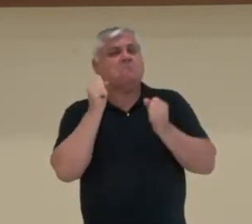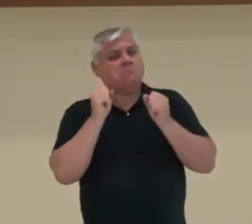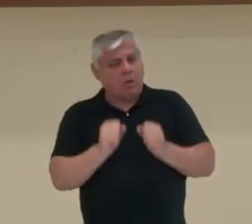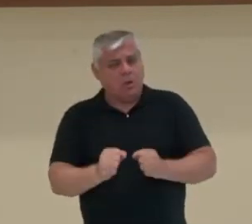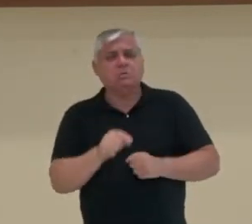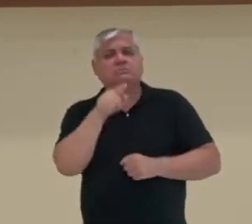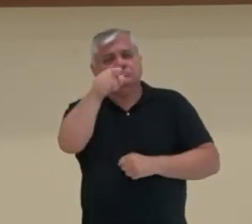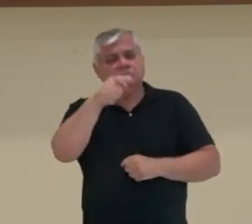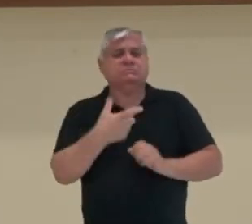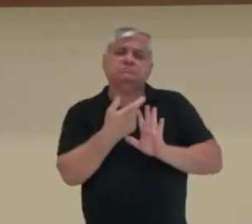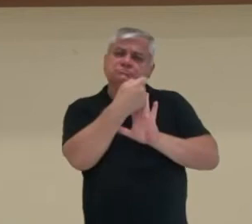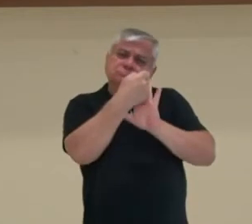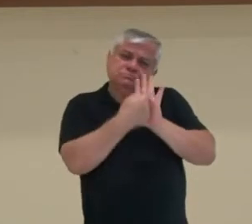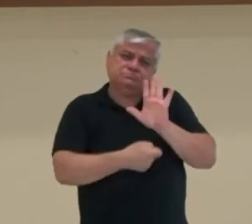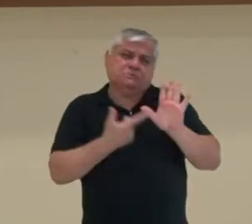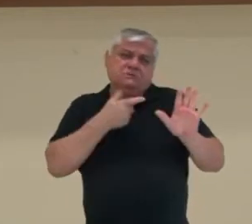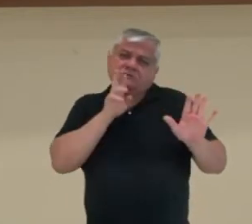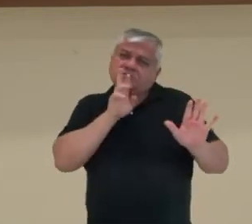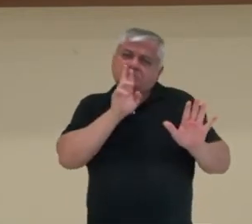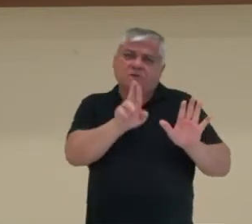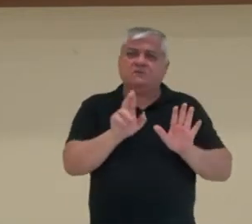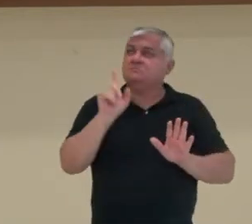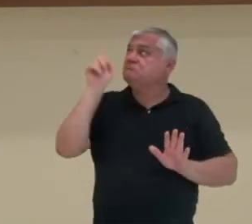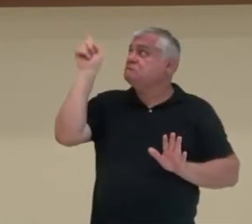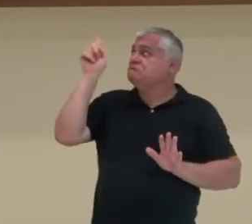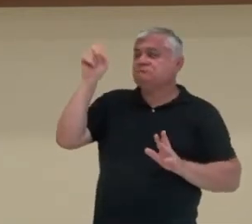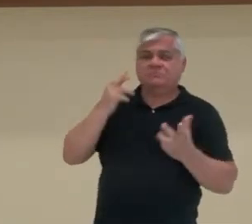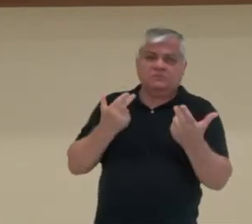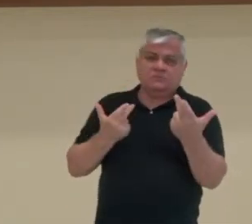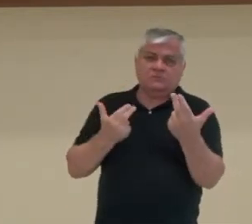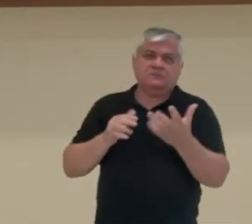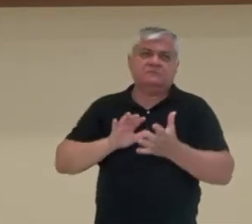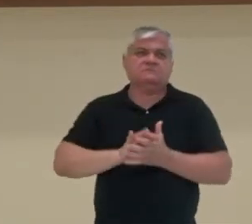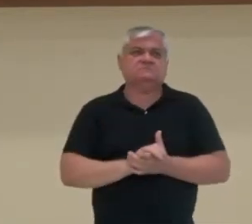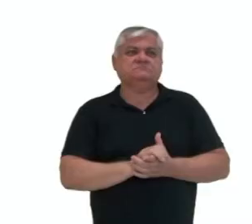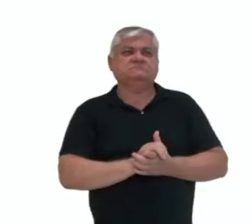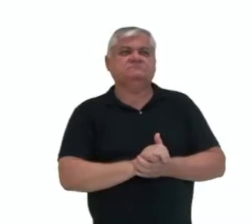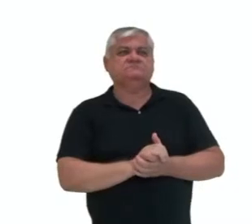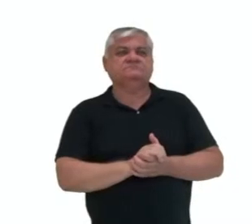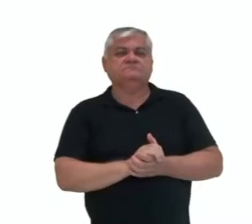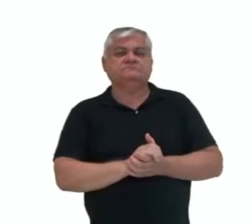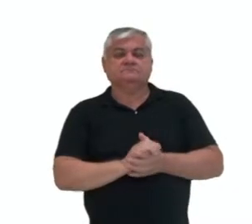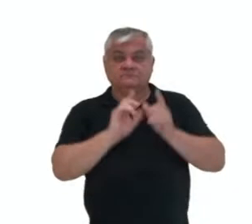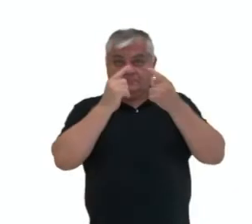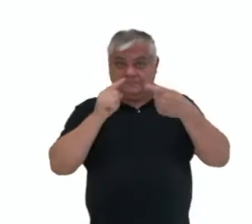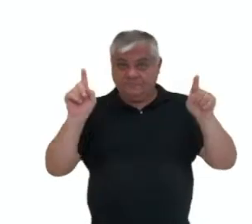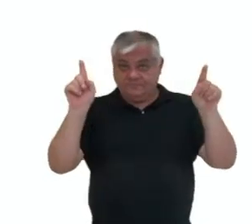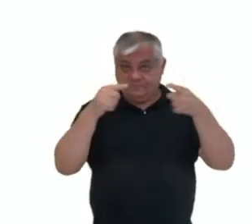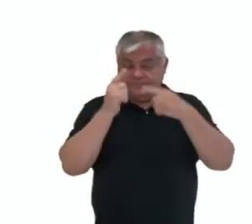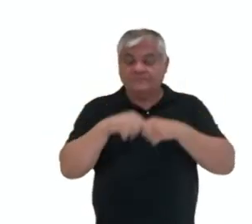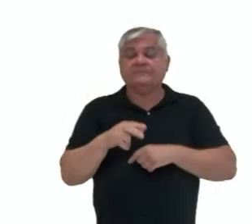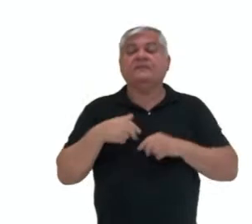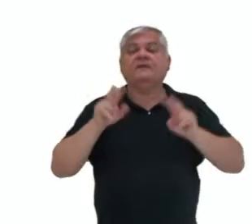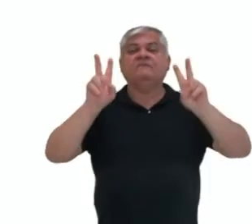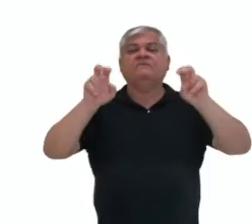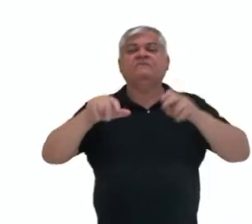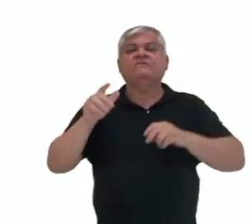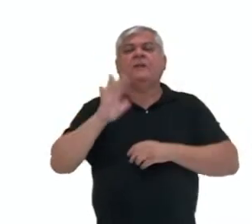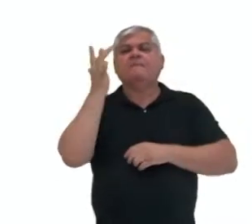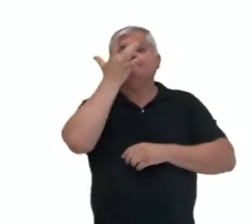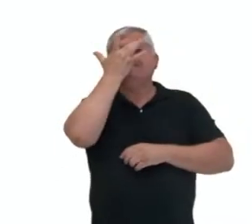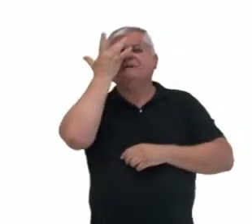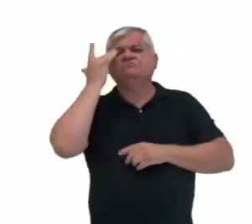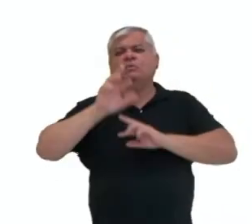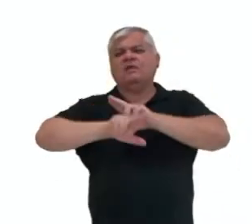ter escrito mais ou menos como que eu coloquei aqui para ti no exemplo. Veja. Esta música fala da variedade de